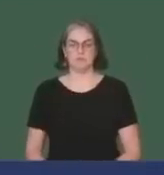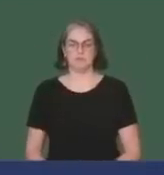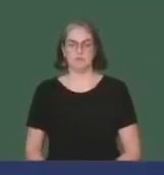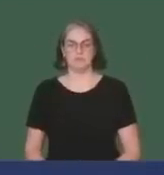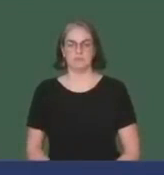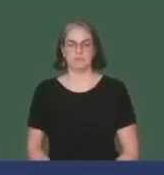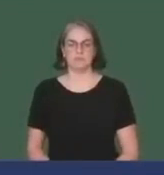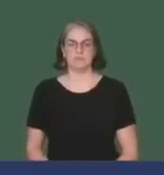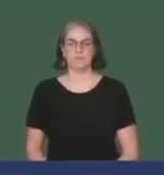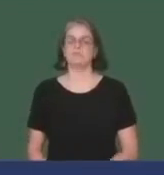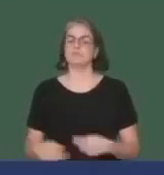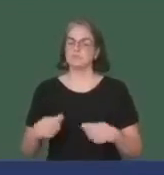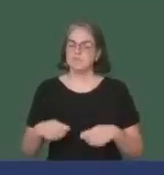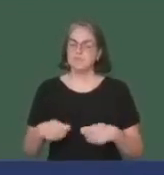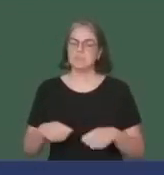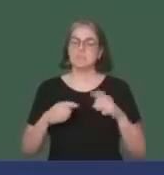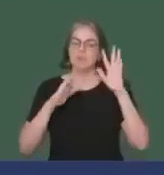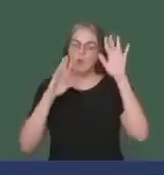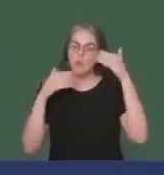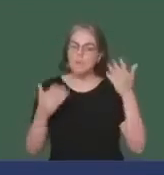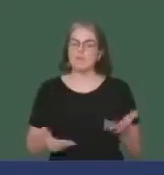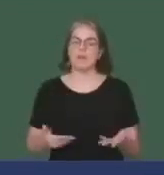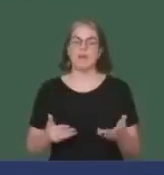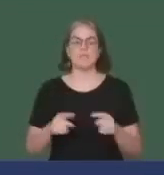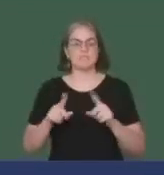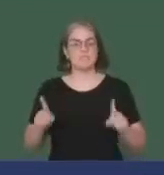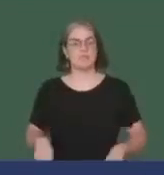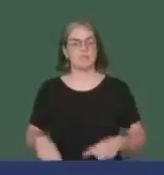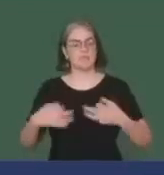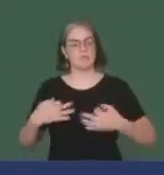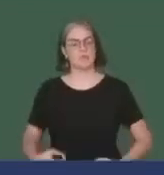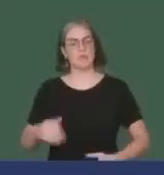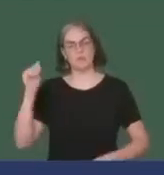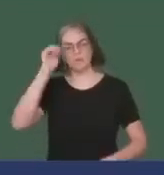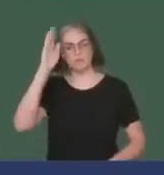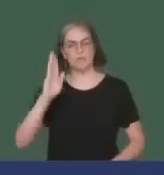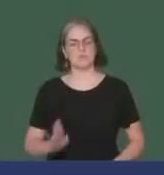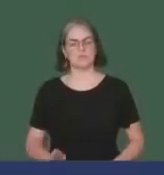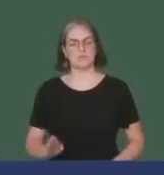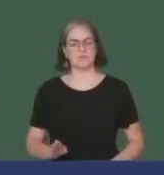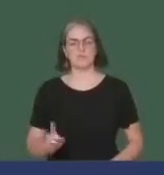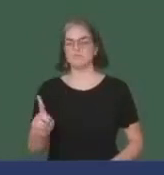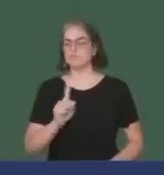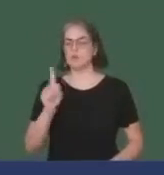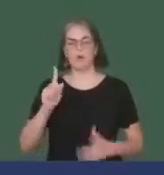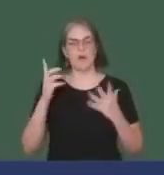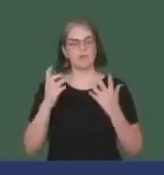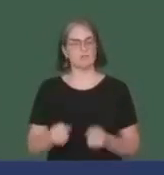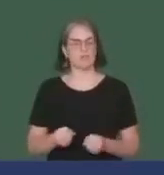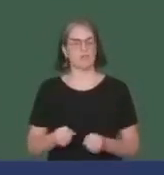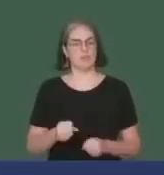Presidente, vamos homenagear os servidores públicos decentes desse país que barraram